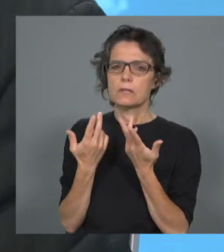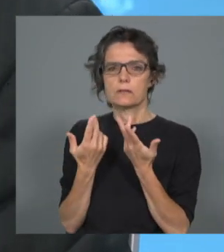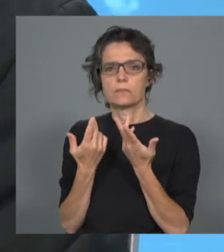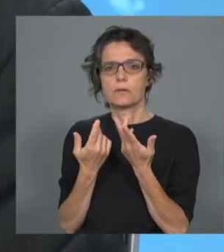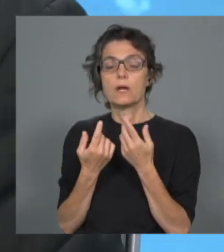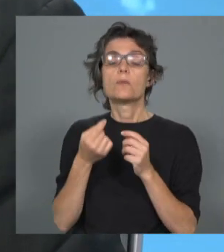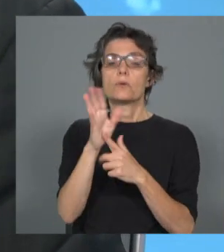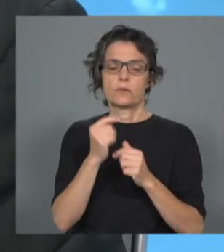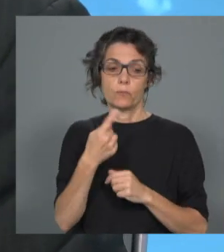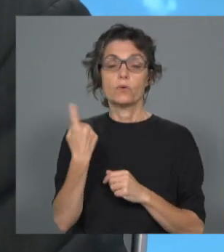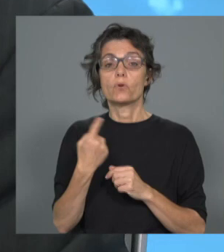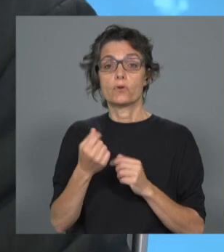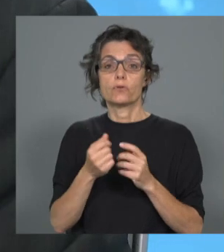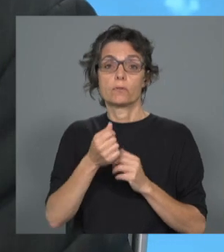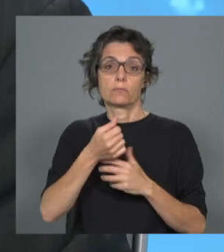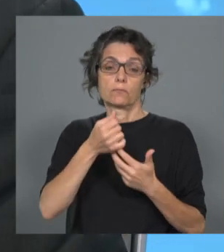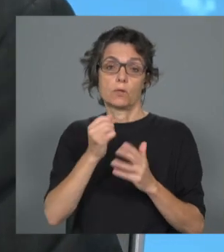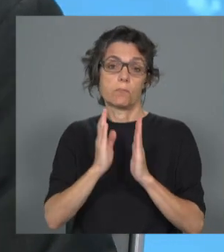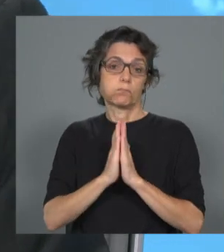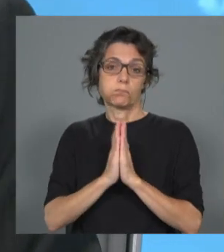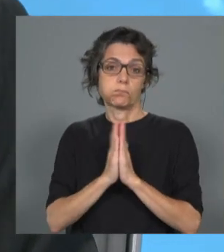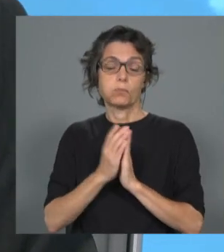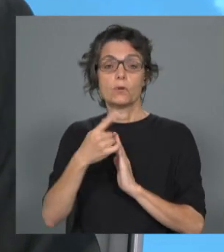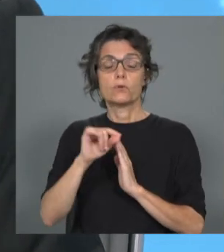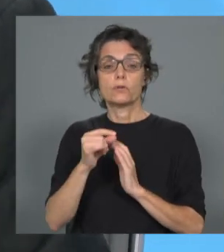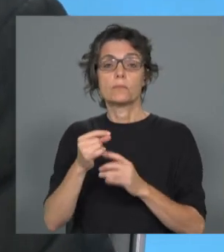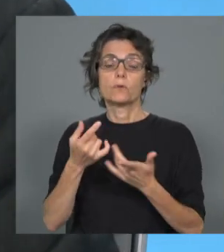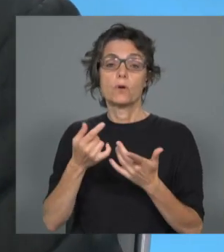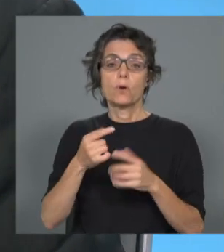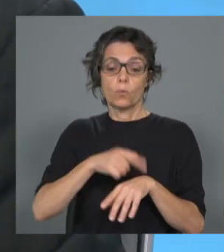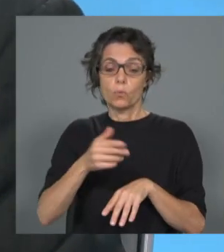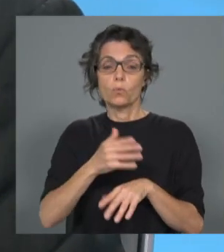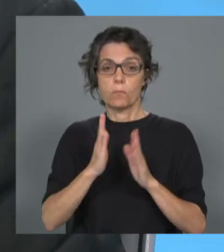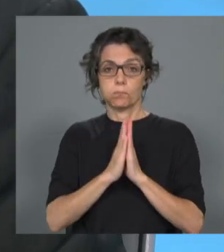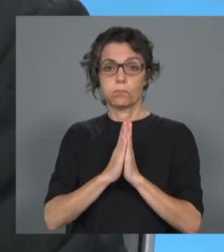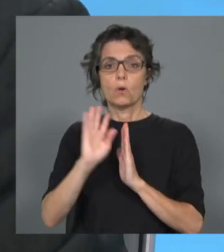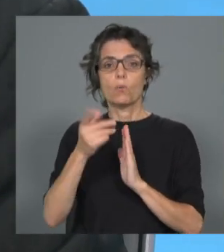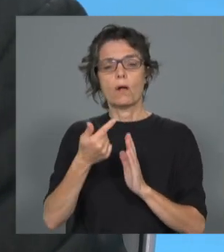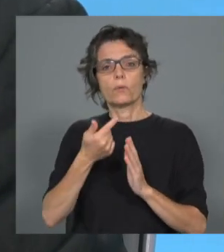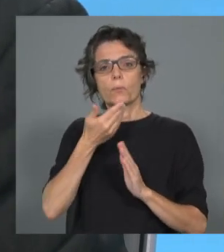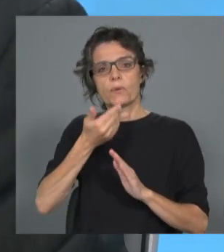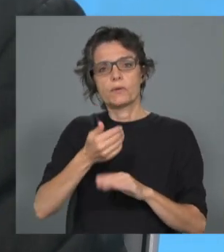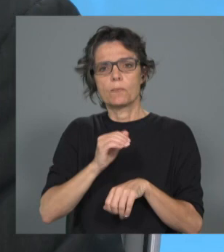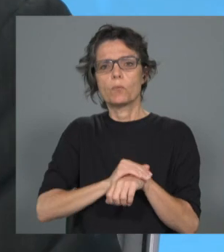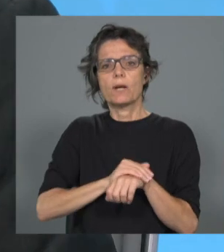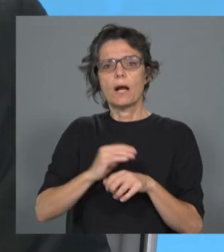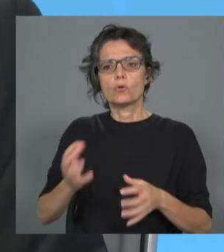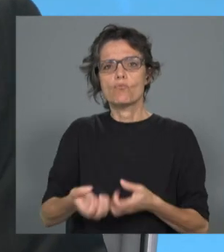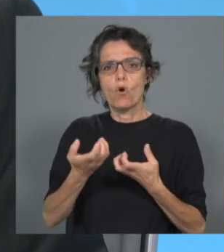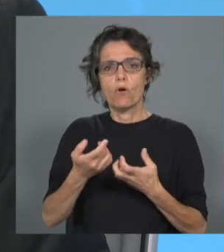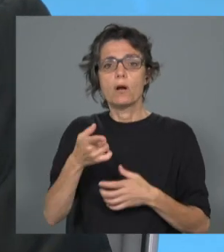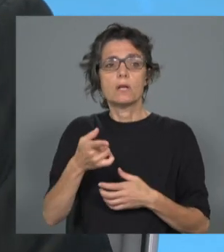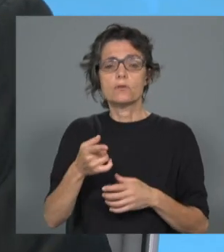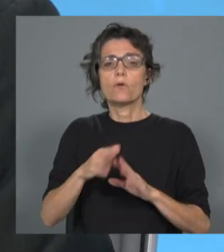nossas celebrações eucarísticas o chamado ato penitencial no início da celebração. Muitas vezes aquilo é uma mera